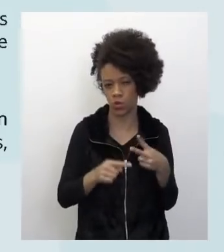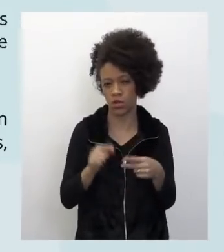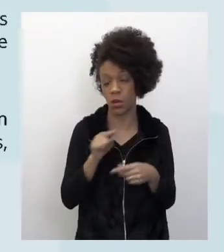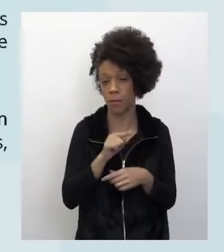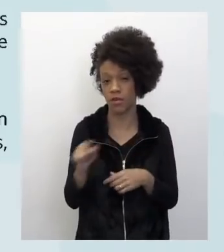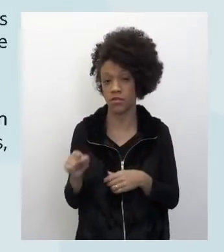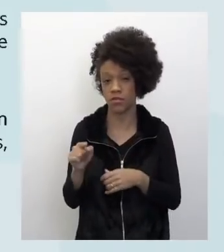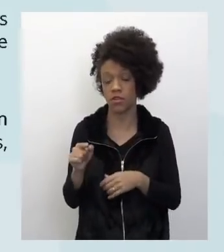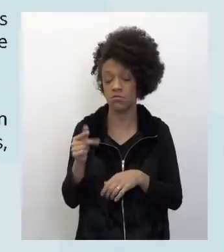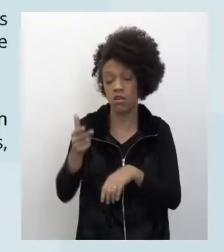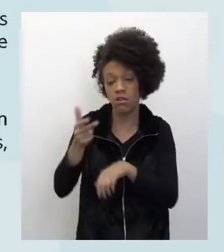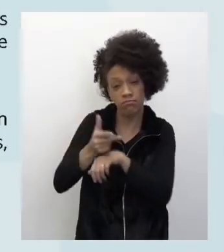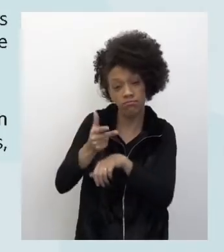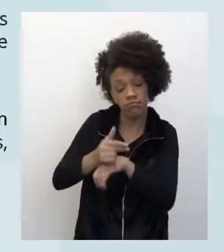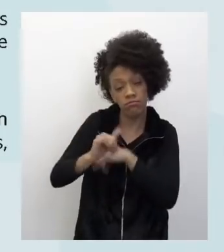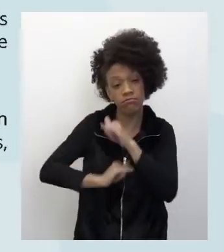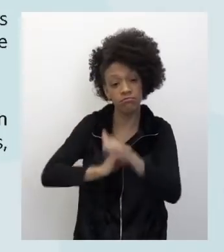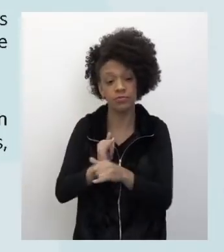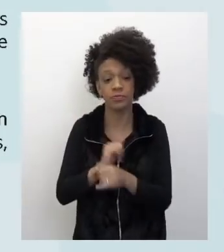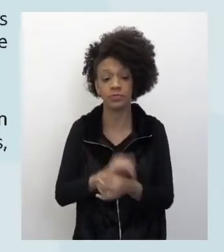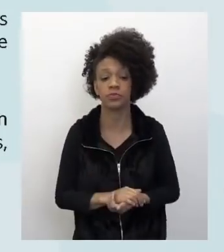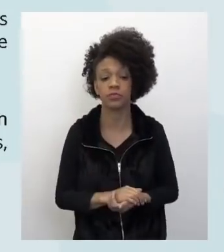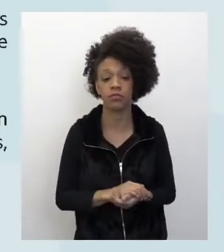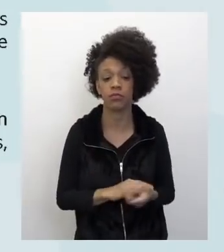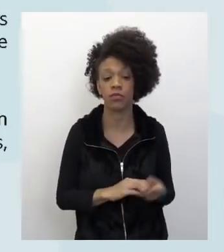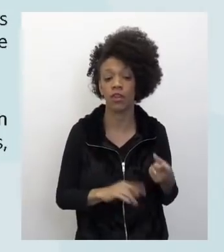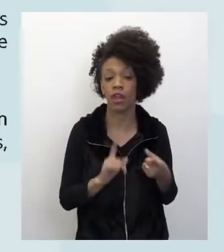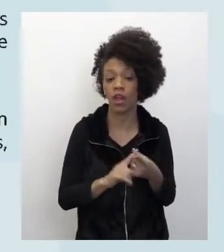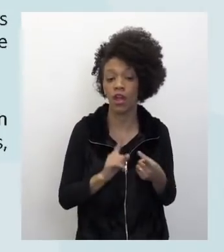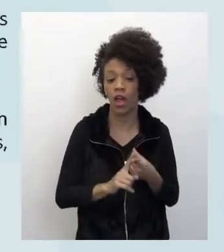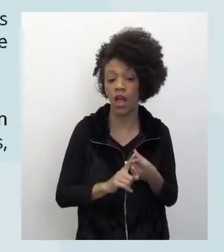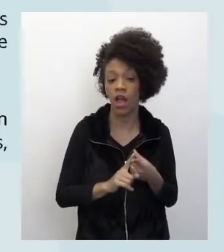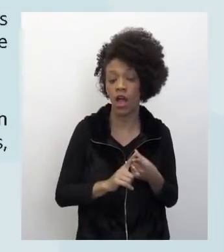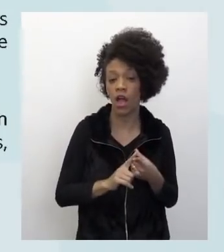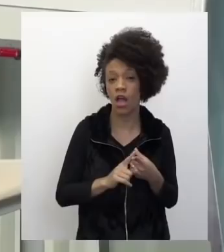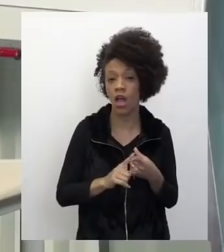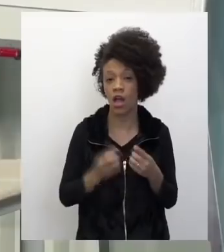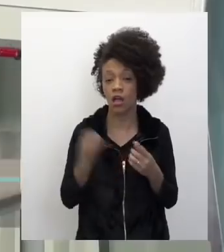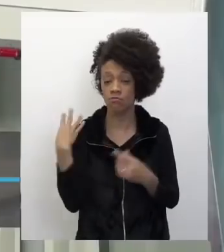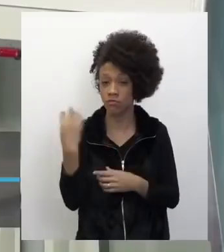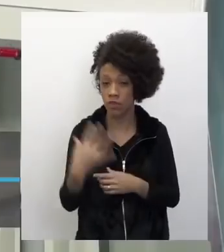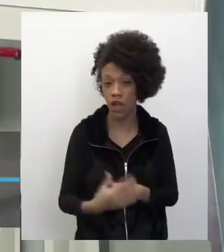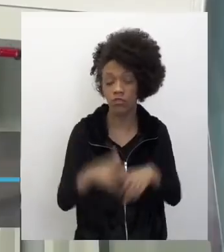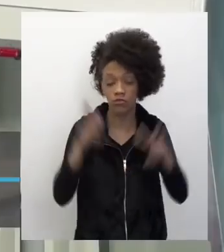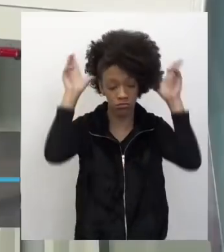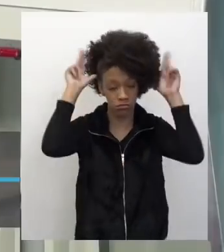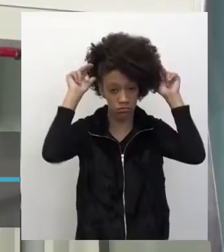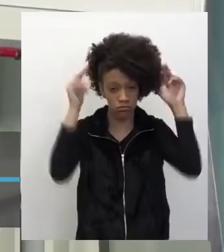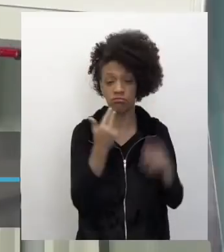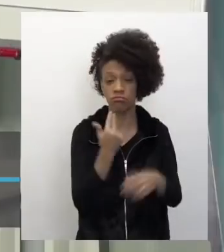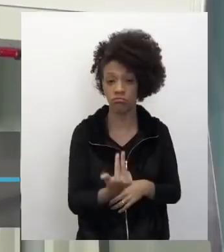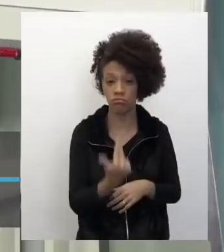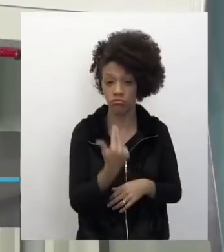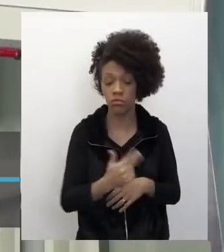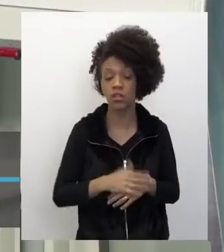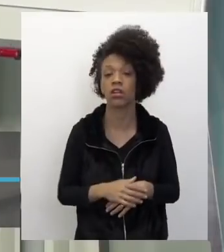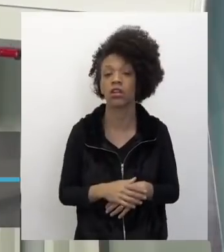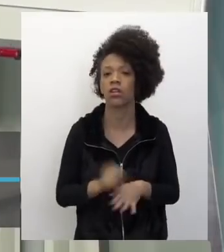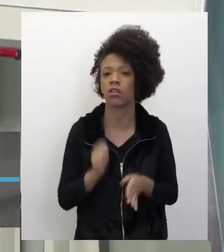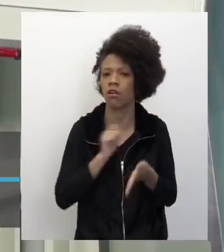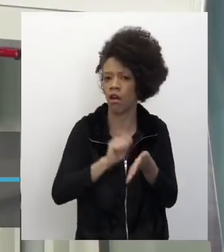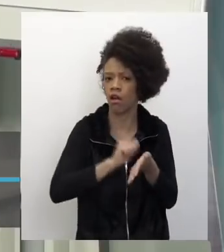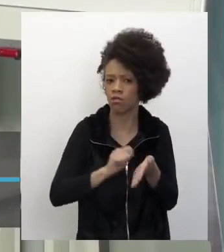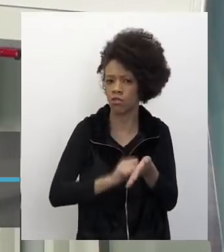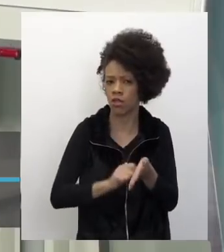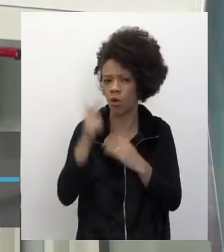As Aventuras dos Guardiões dos Unicórnios e O Panda e a Natureza. Anotem para depois vocês poderem assistir. Esse eu consegui